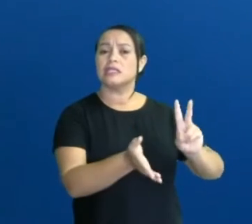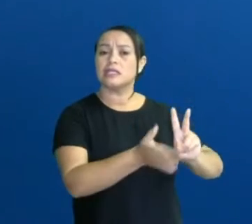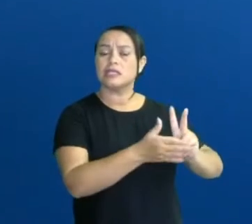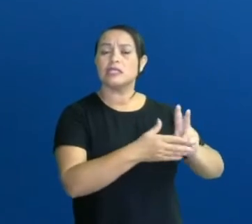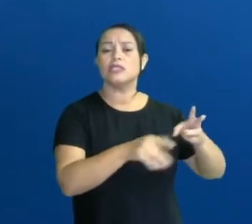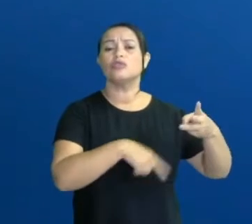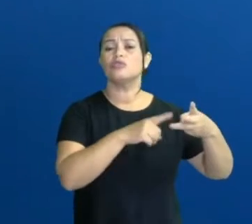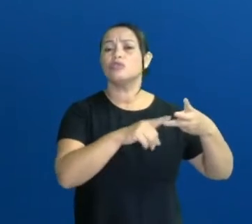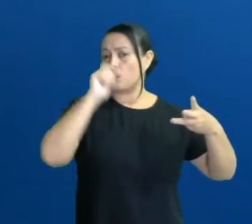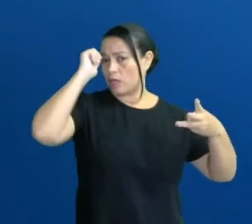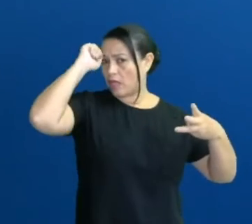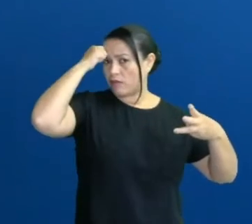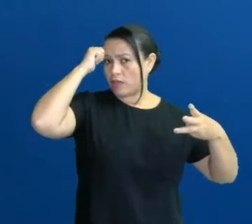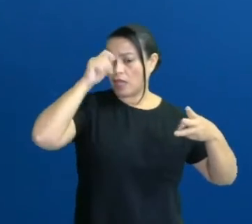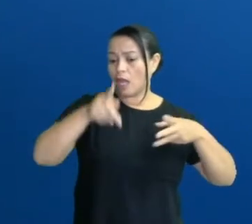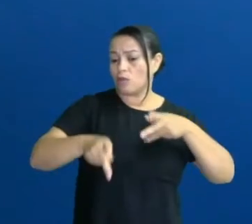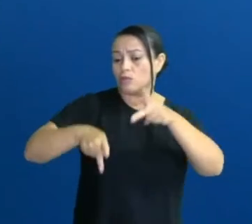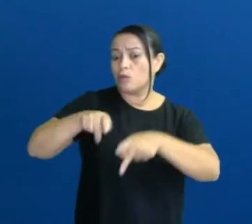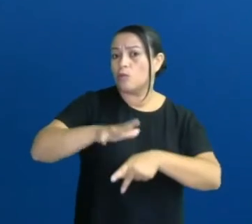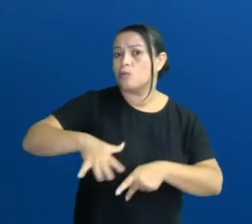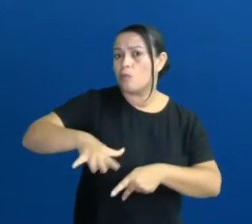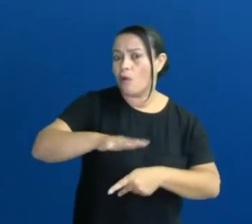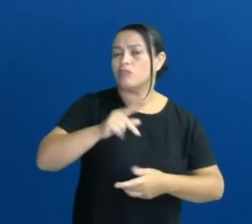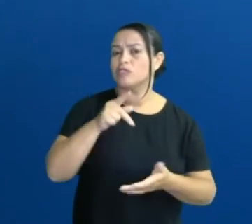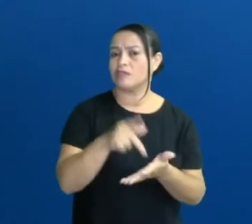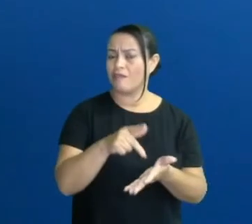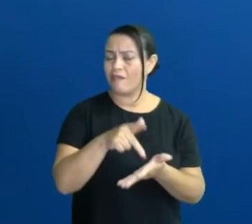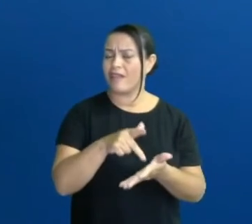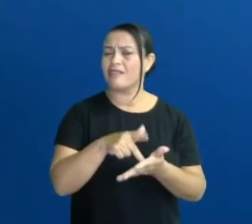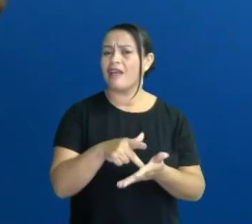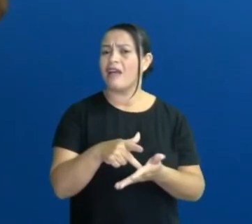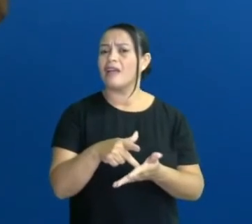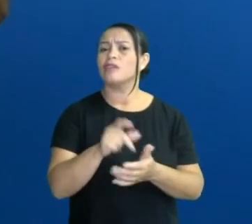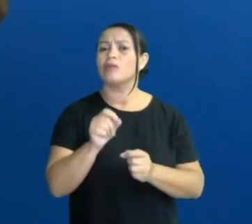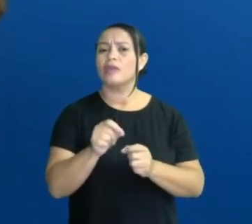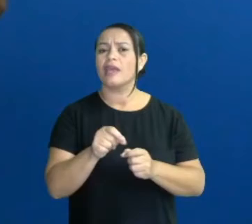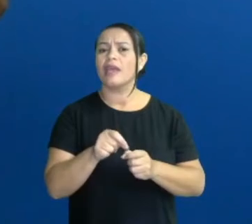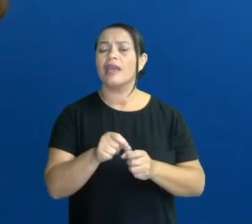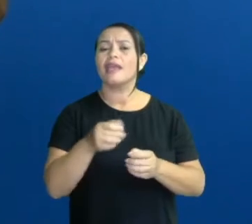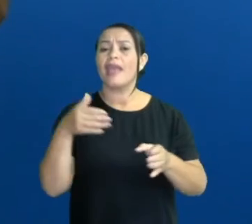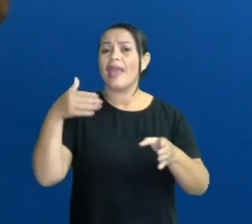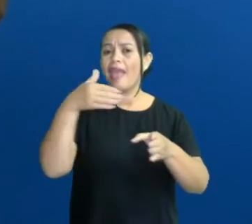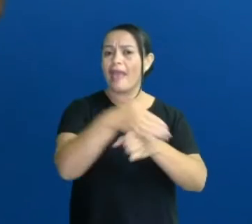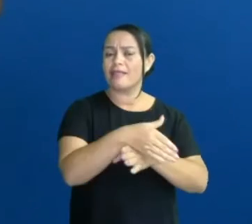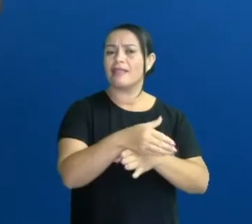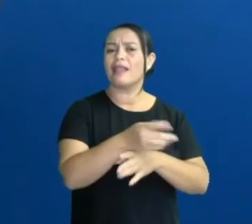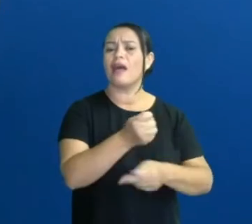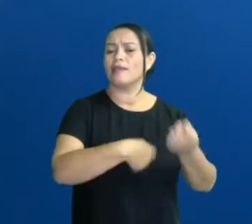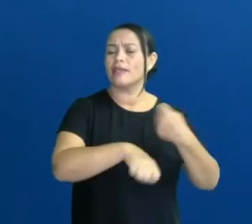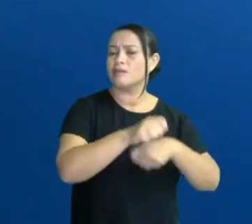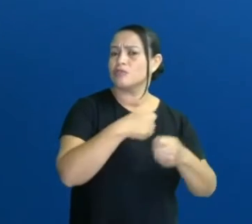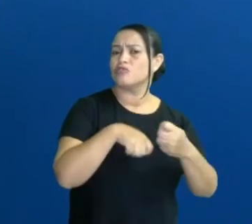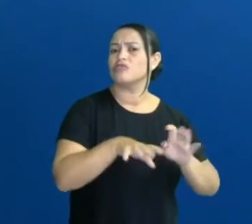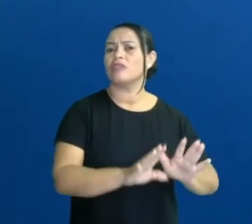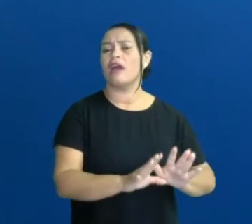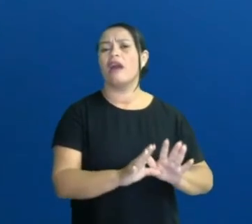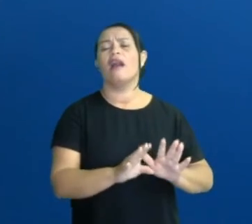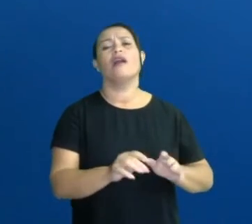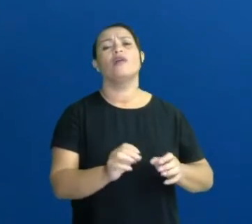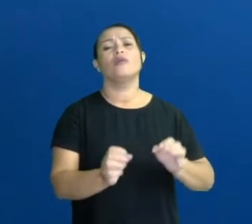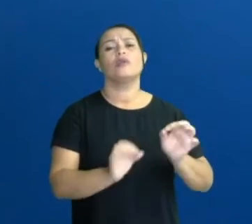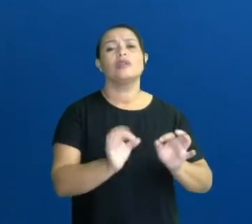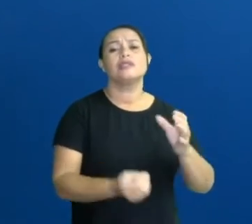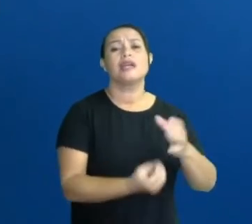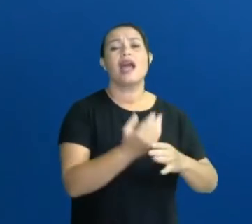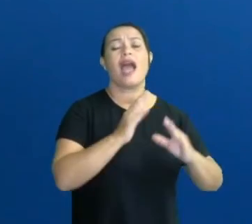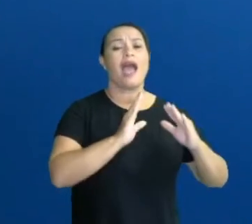e africano, porque foram os povos que decisivamente colonizaram, administraram, no caso